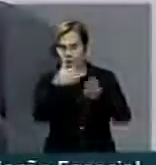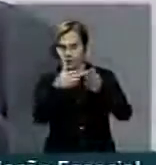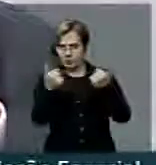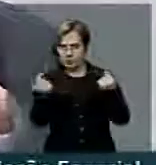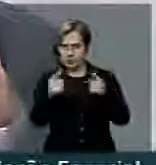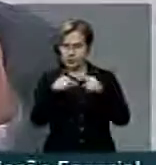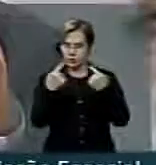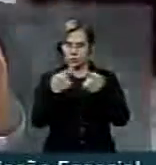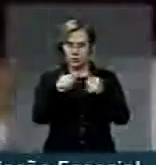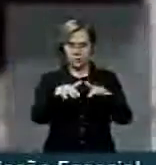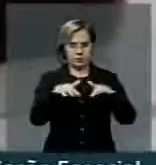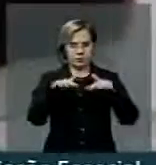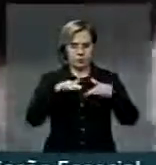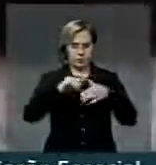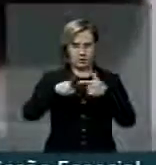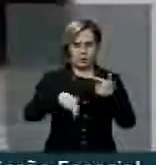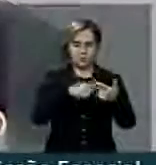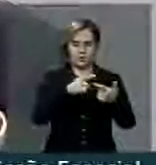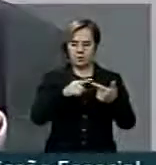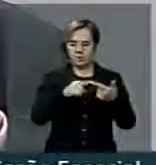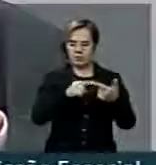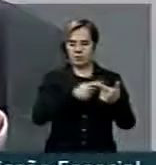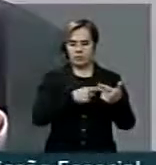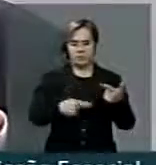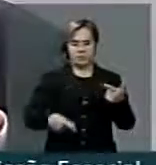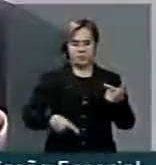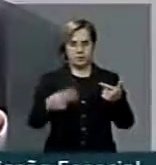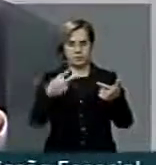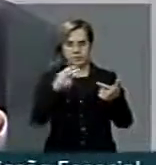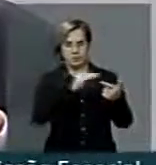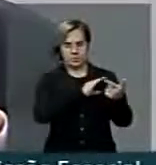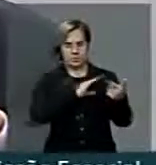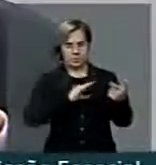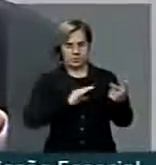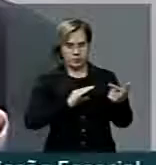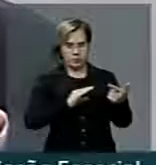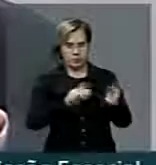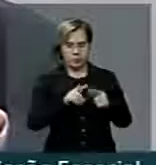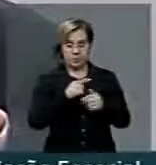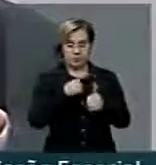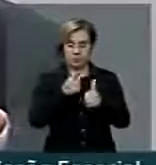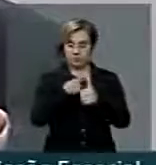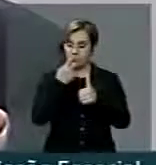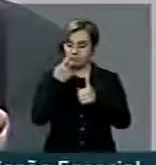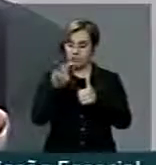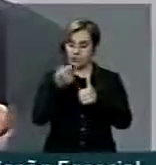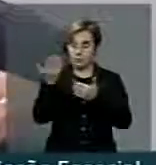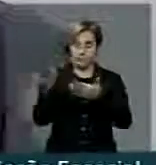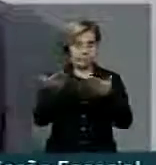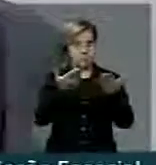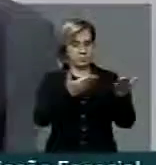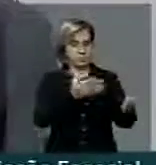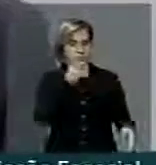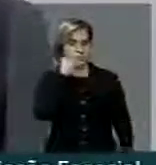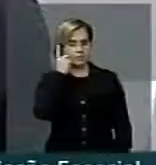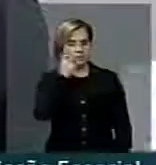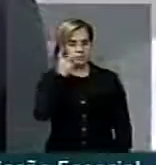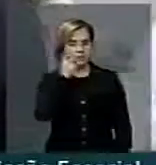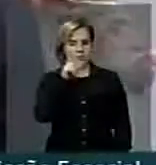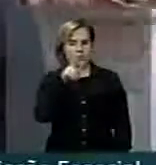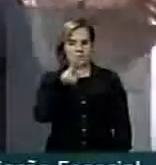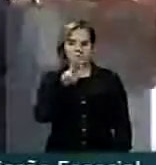audiência pública, em seguida ao nosso presidente da subcomissão, mas inicialmente, deputada Luiz